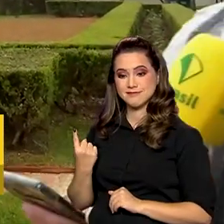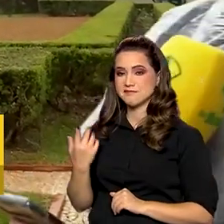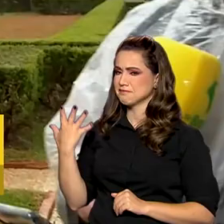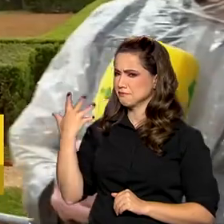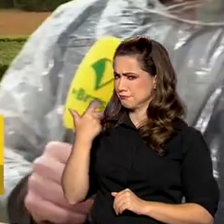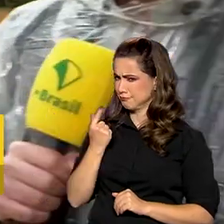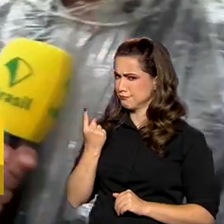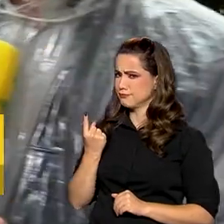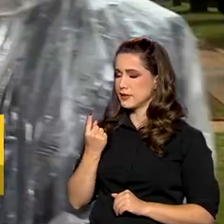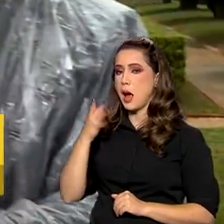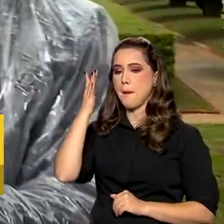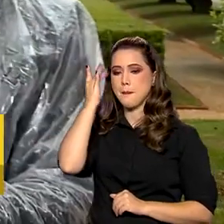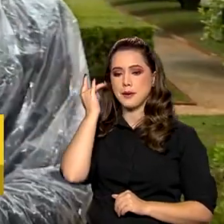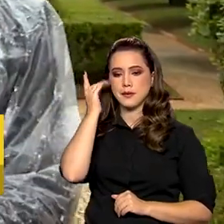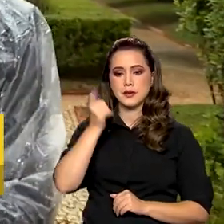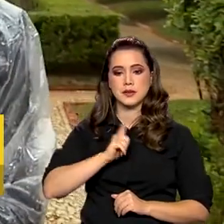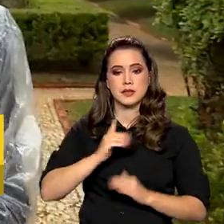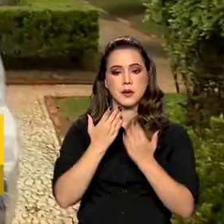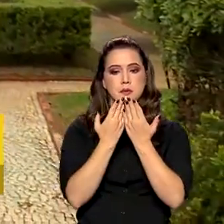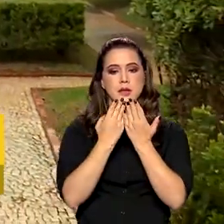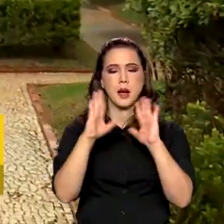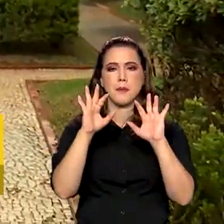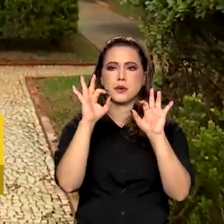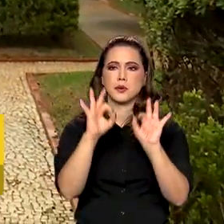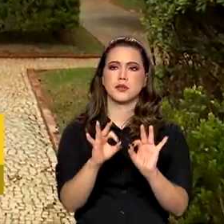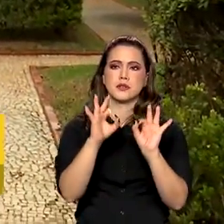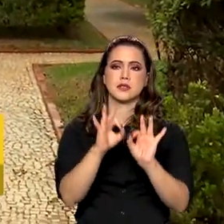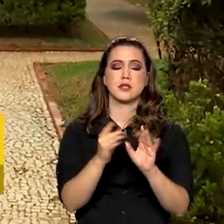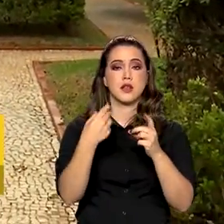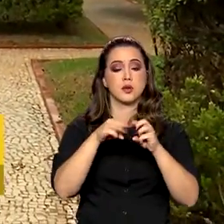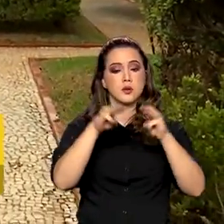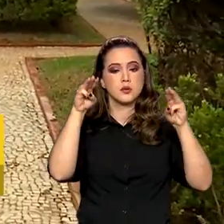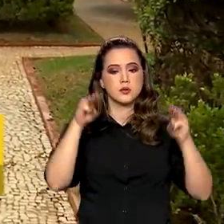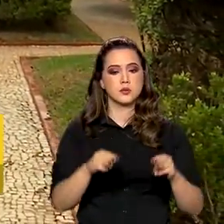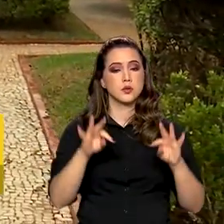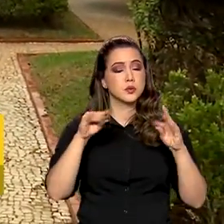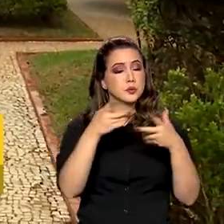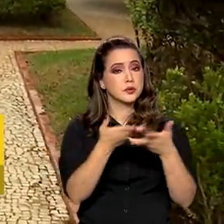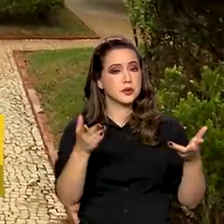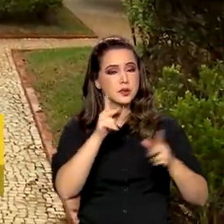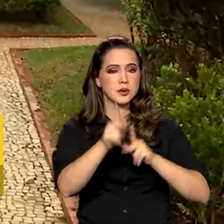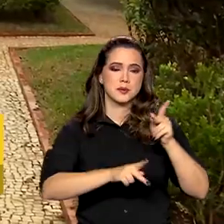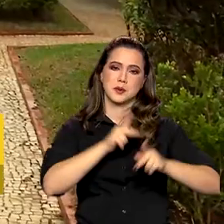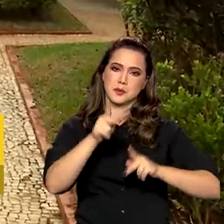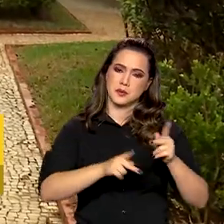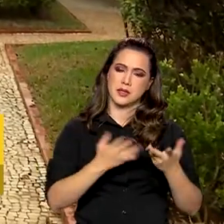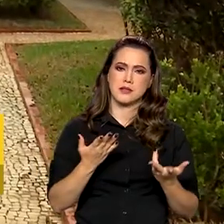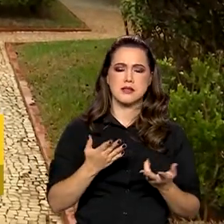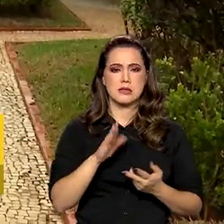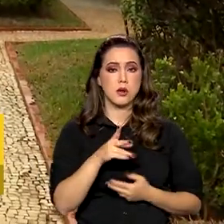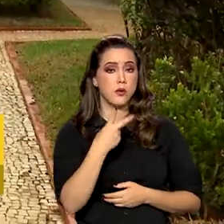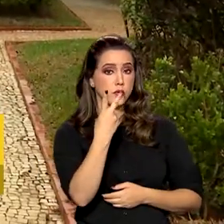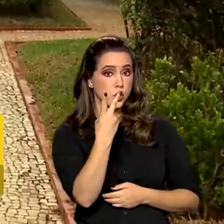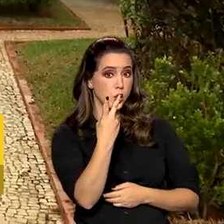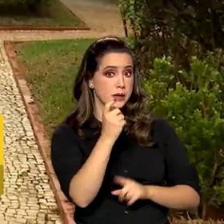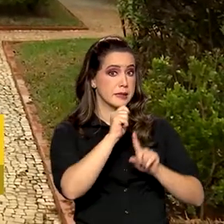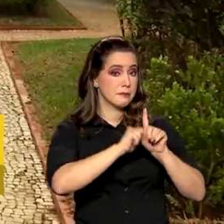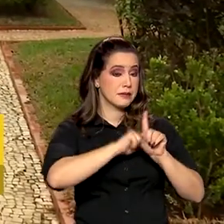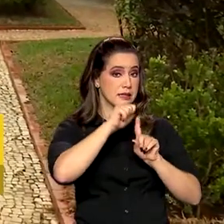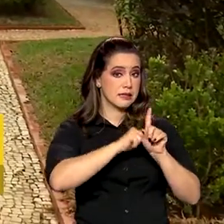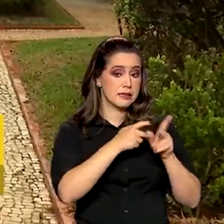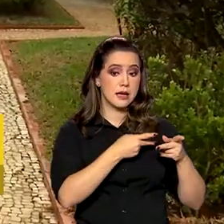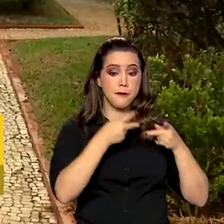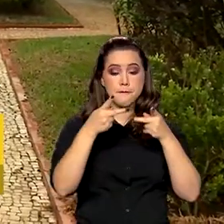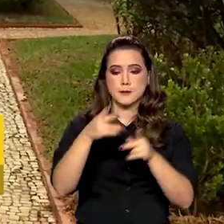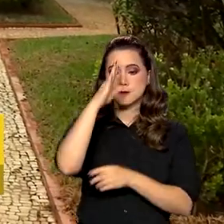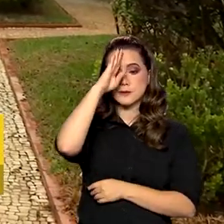sim acontece a abertura oficial do museu para toda a população. Durante 2 meses as visitas